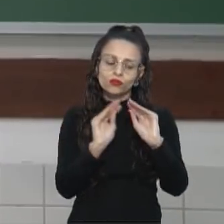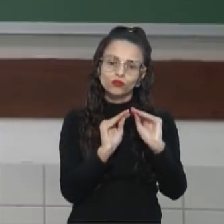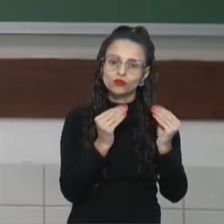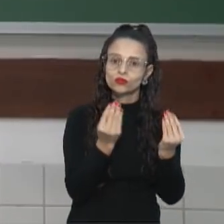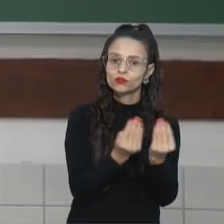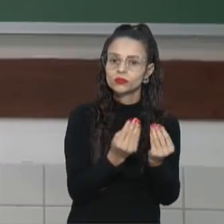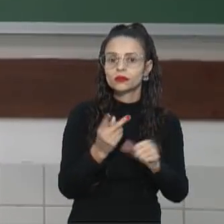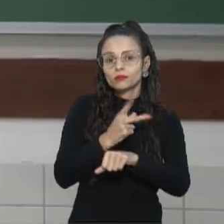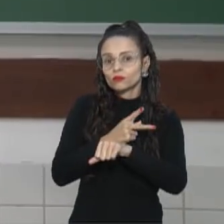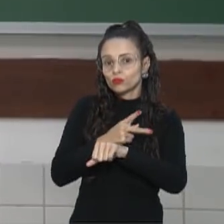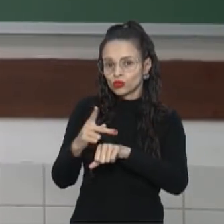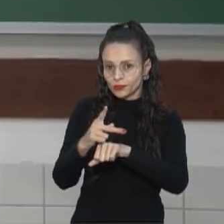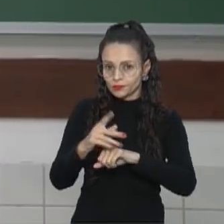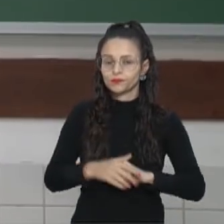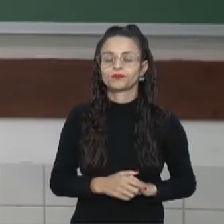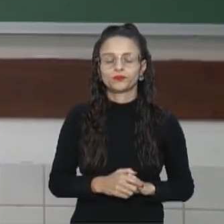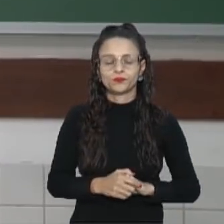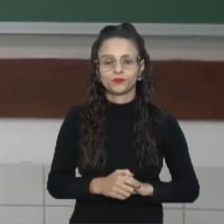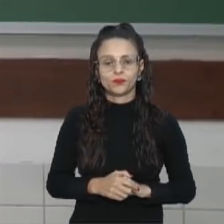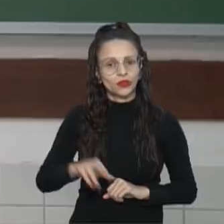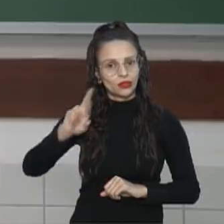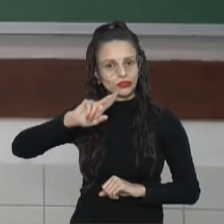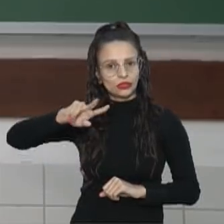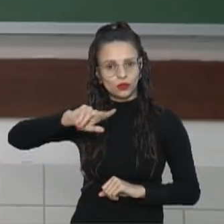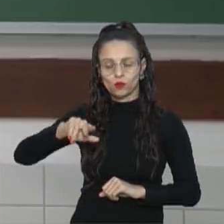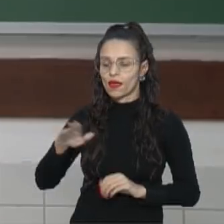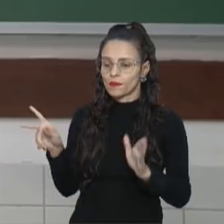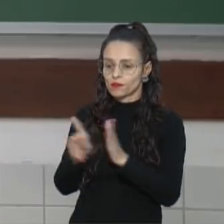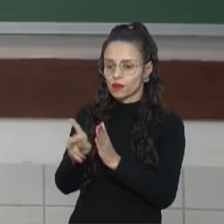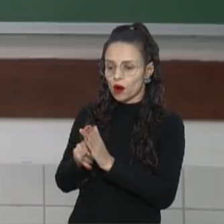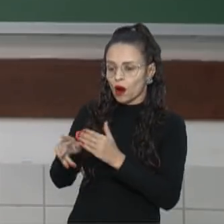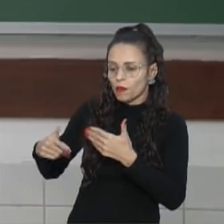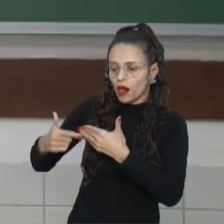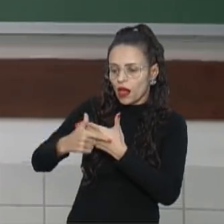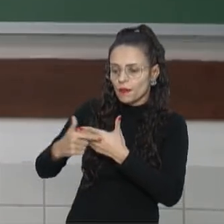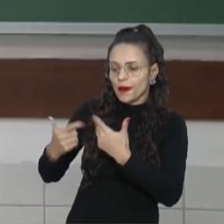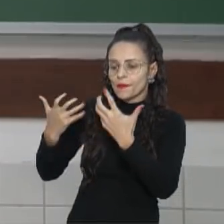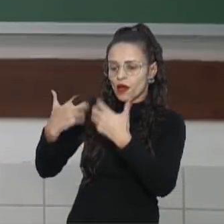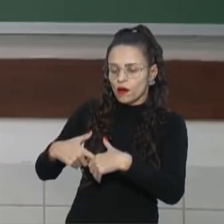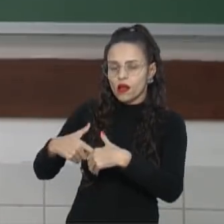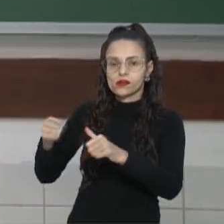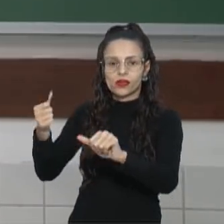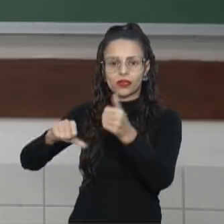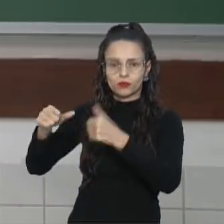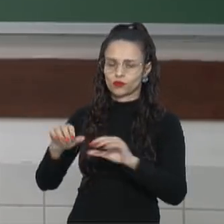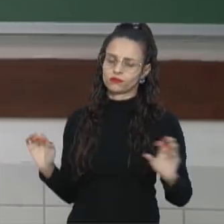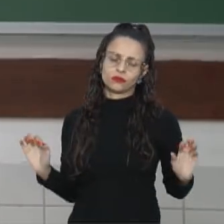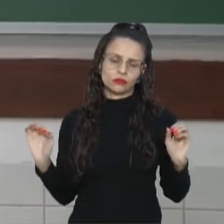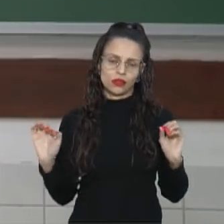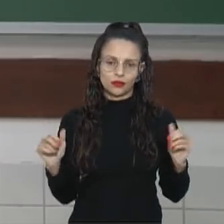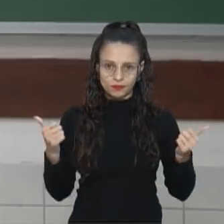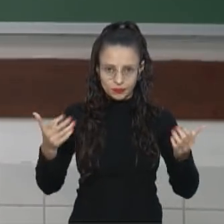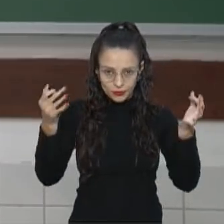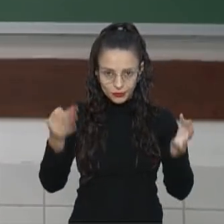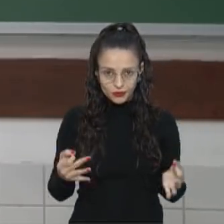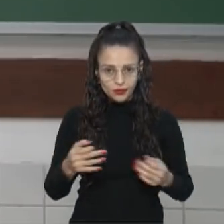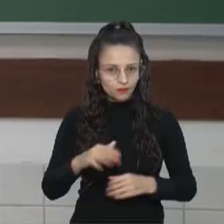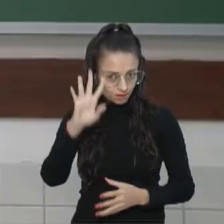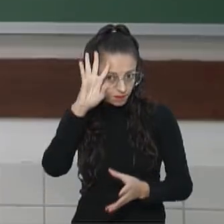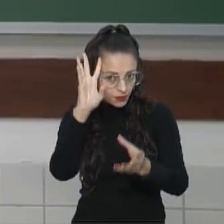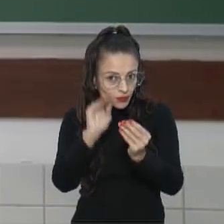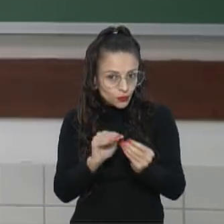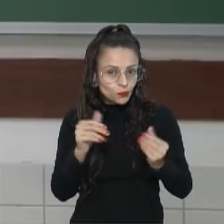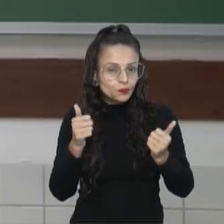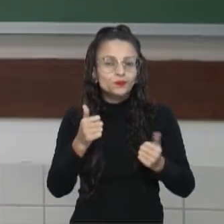substâncias puras. Eles não entram em nenhuma função química, óxido, ácido, base, sal. Perfeito? Conseguiram